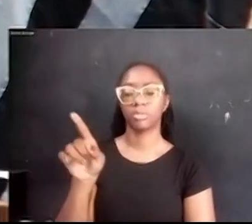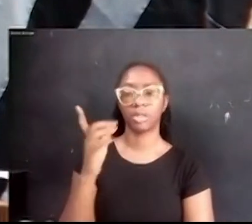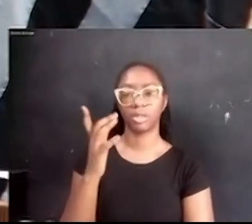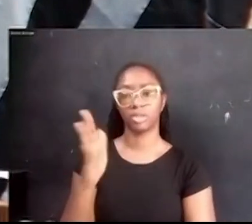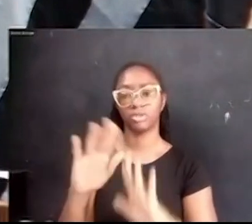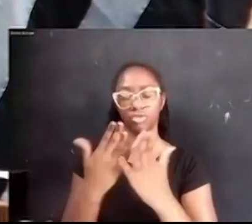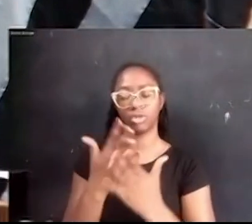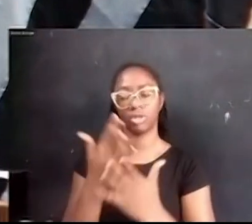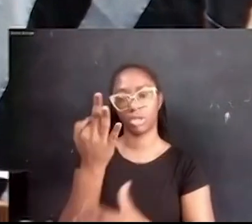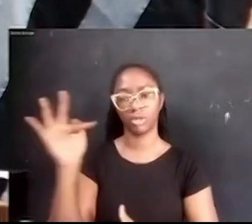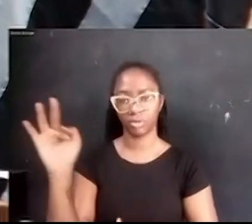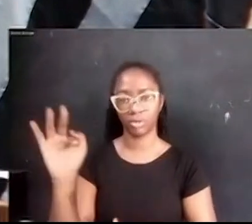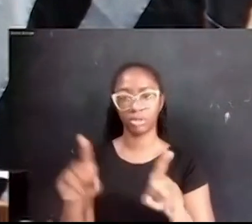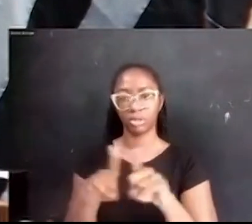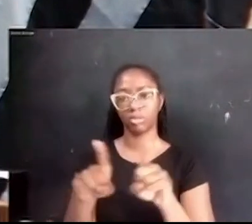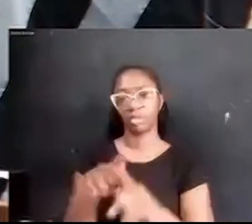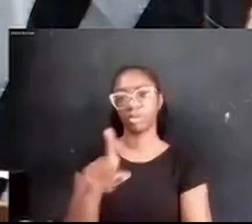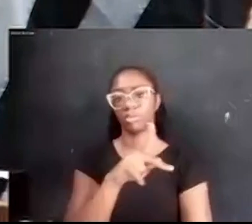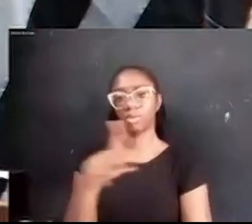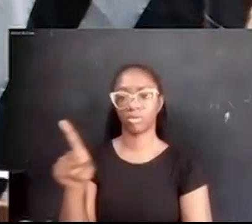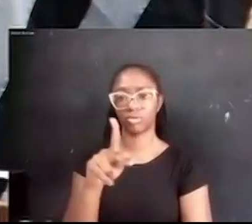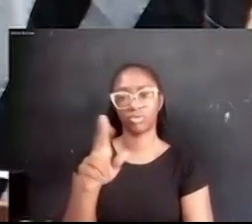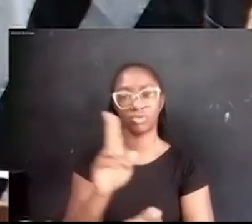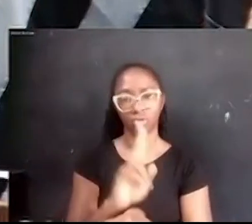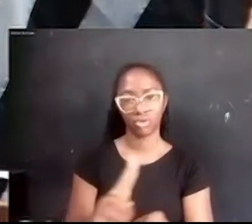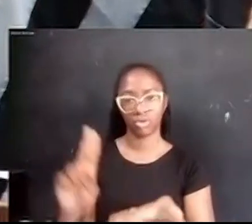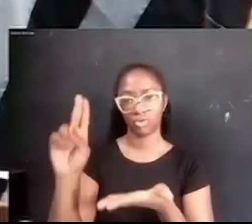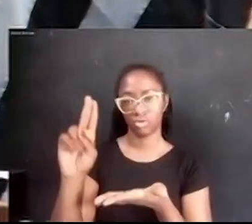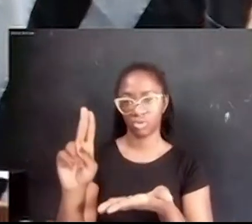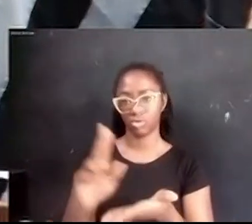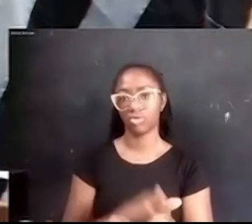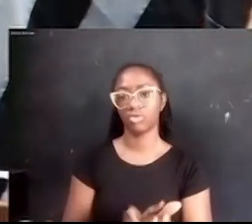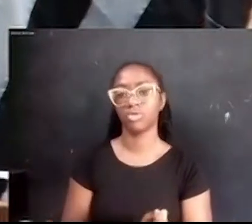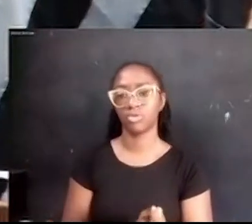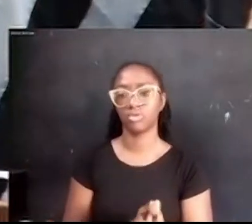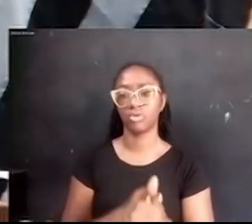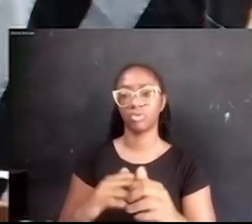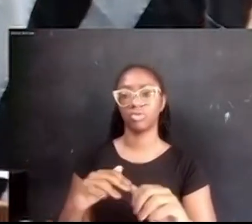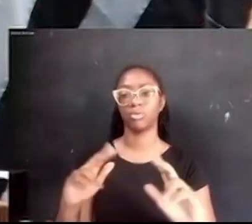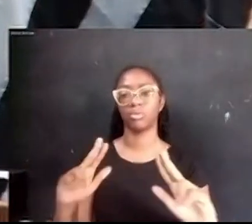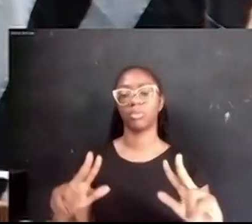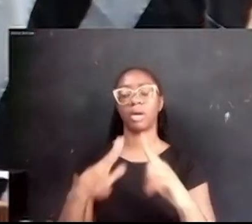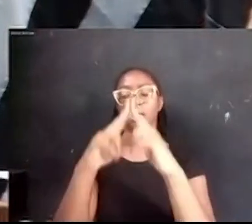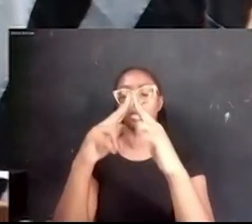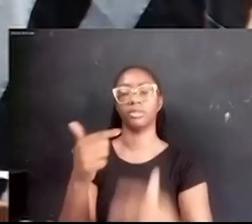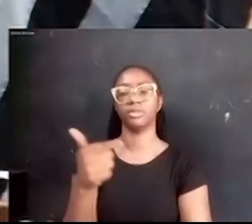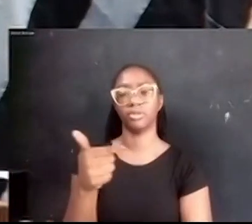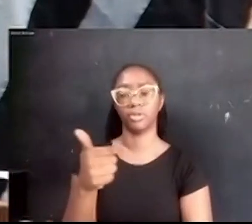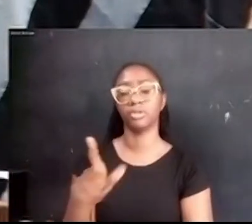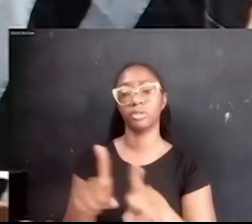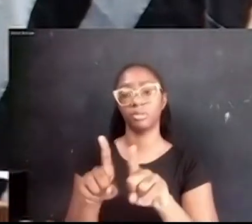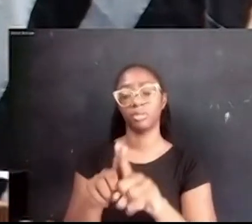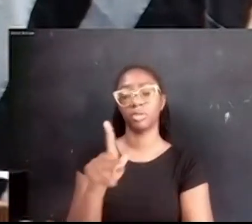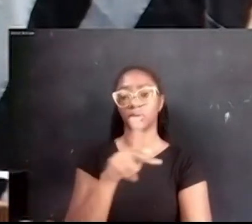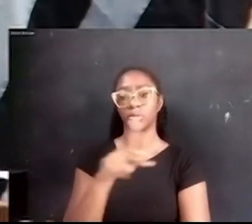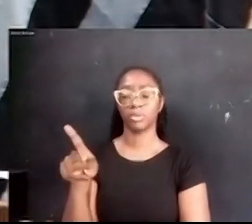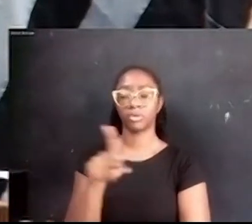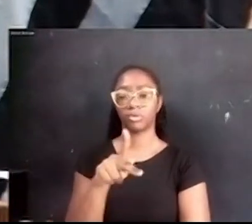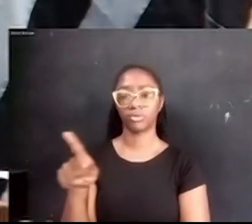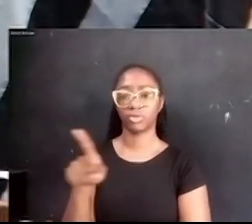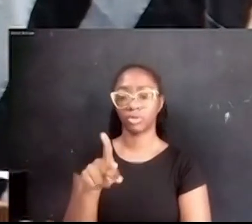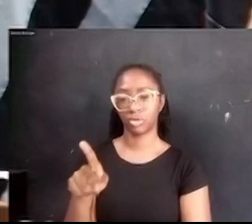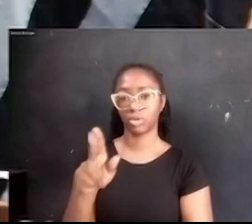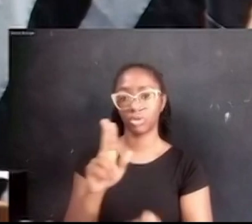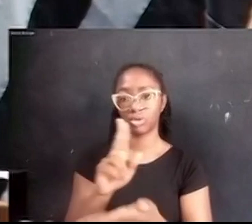Universidade Panthéon-Assas, Paris 2, né, Paris 2, foi professor titular da Universidade de